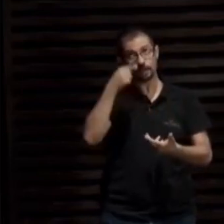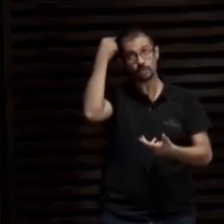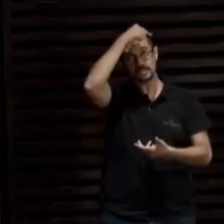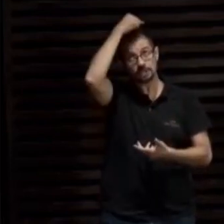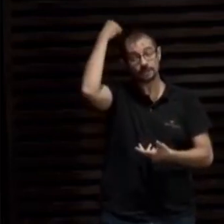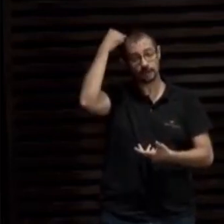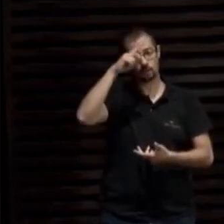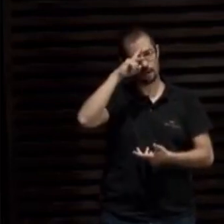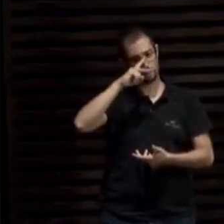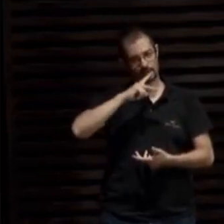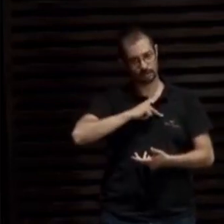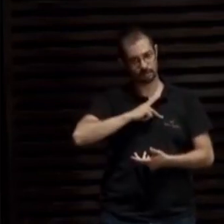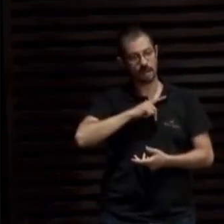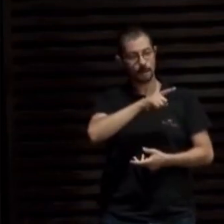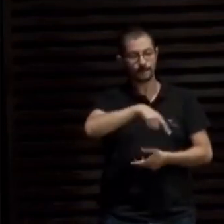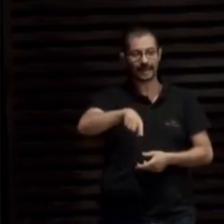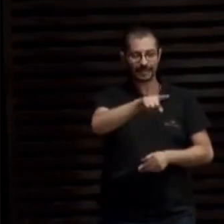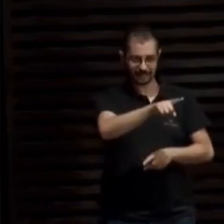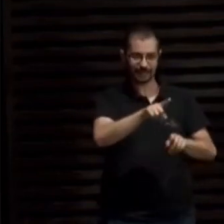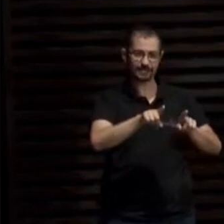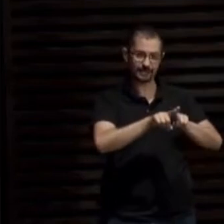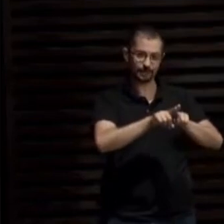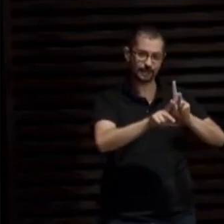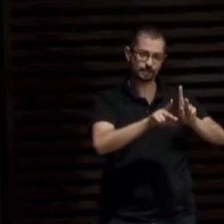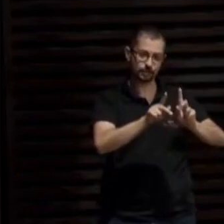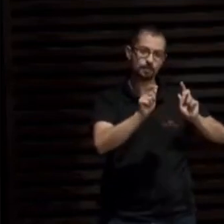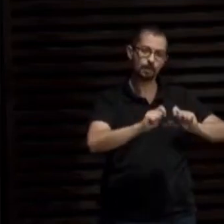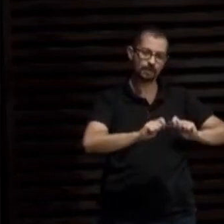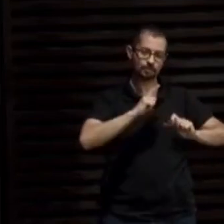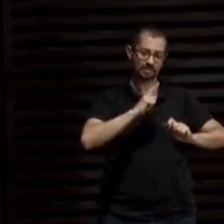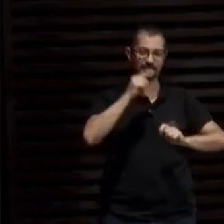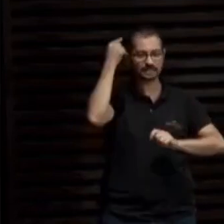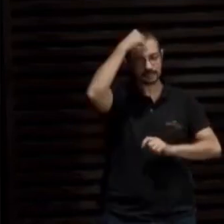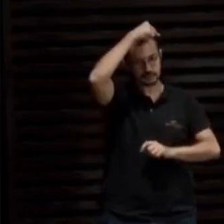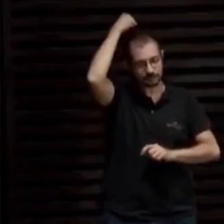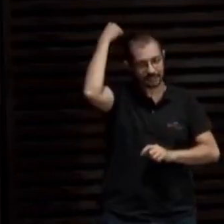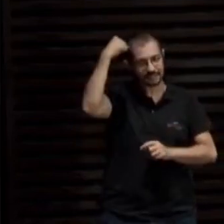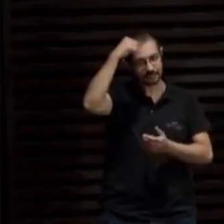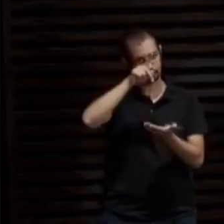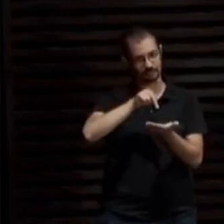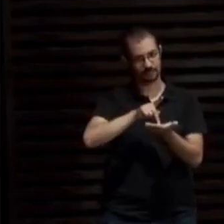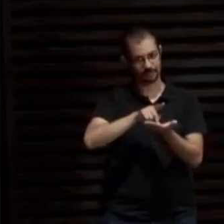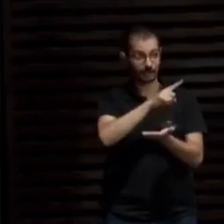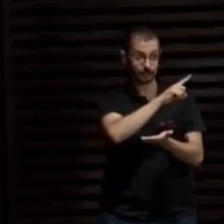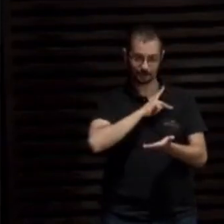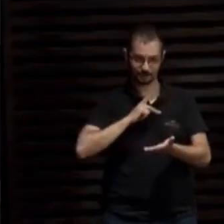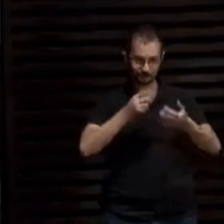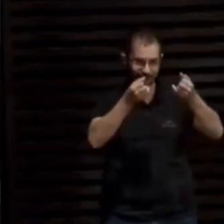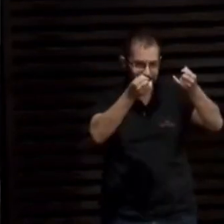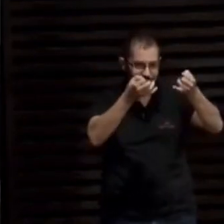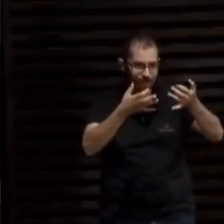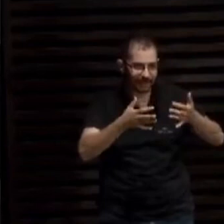mesmo, para que eles também sejam santificados na verdade. Aqui, Jesus para